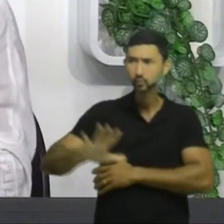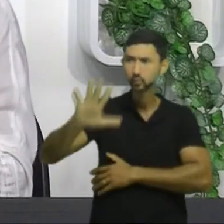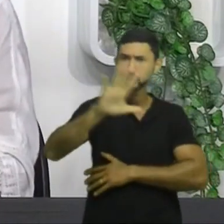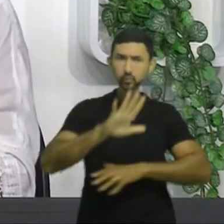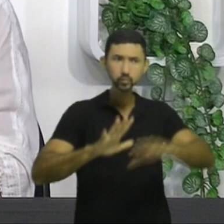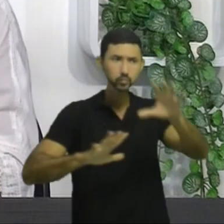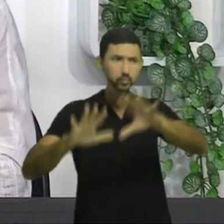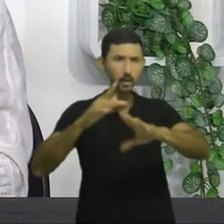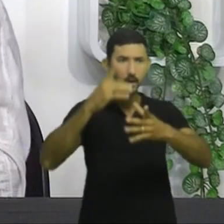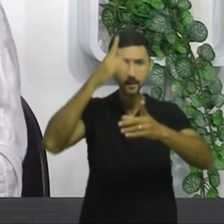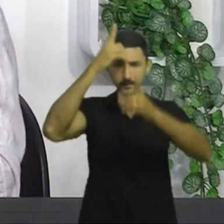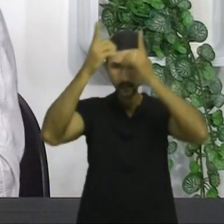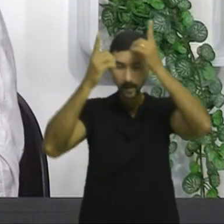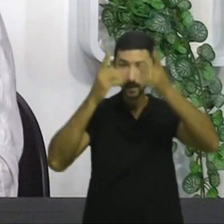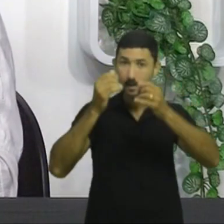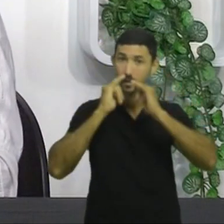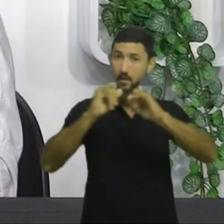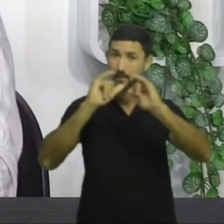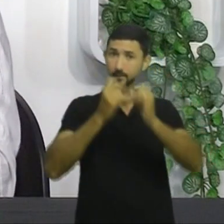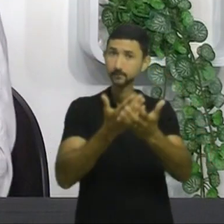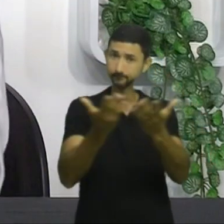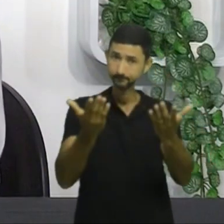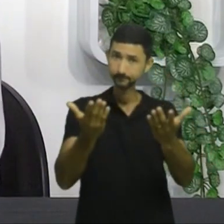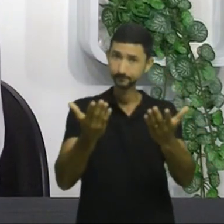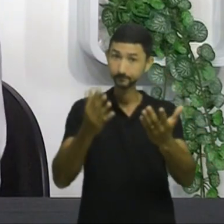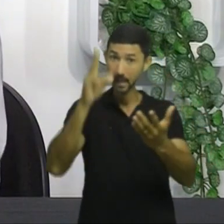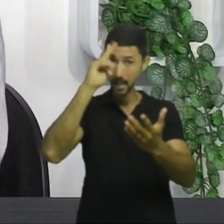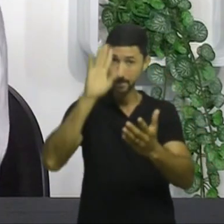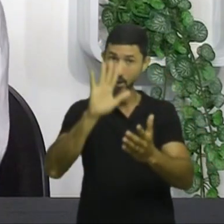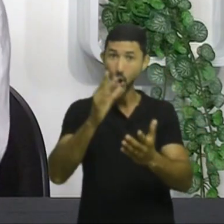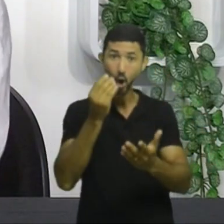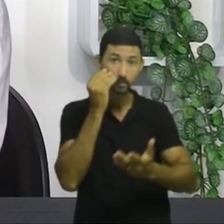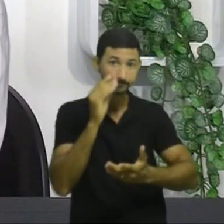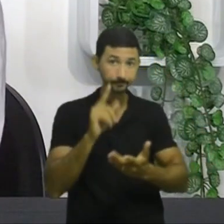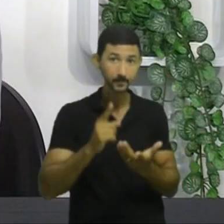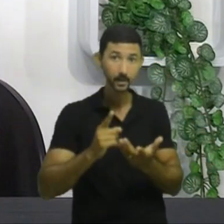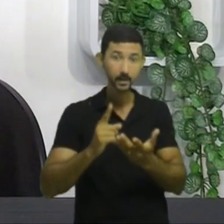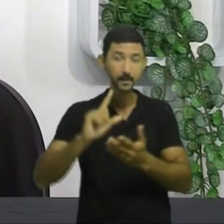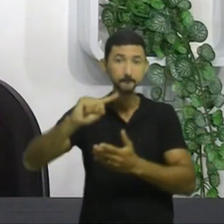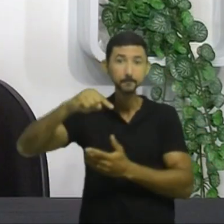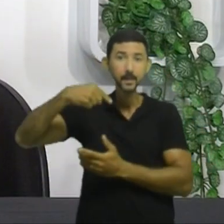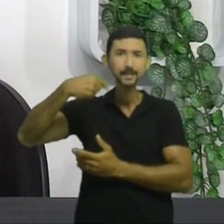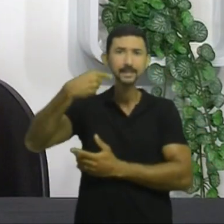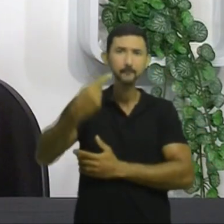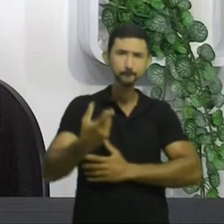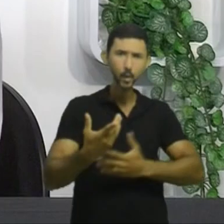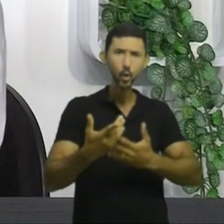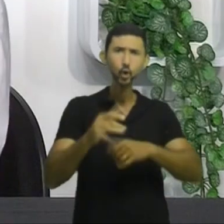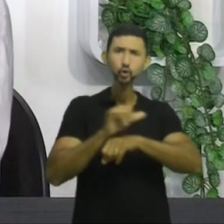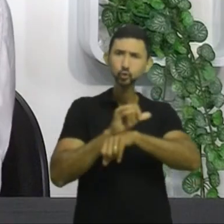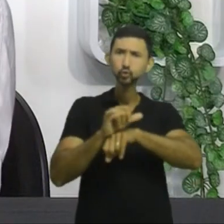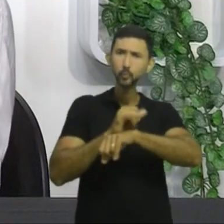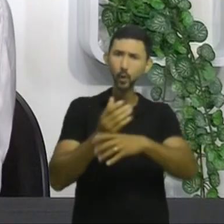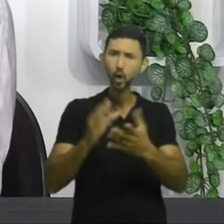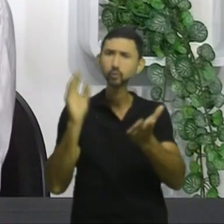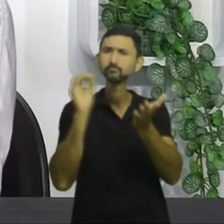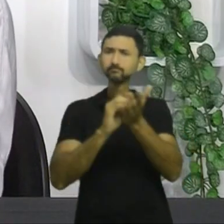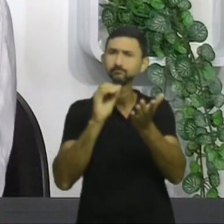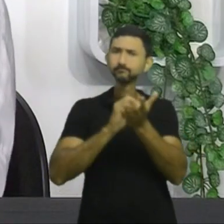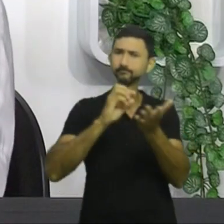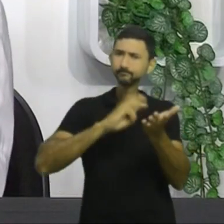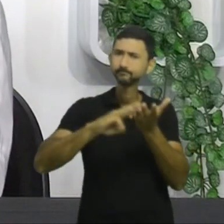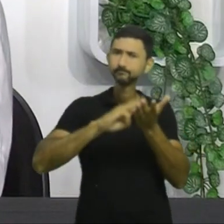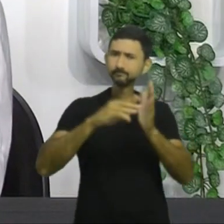essas ideias que eu coloquei para vocês. Lembrando que depois no blog eu vou estar colocando para